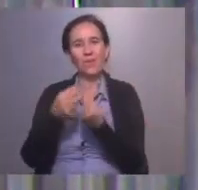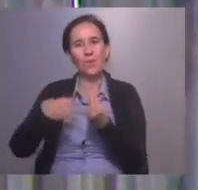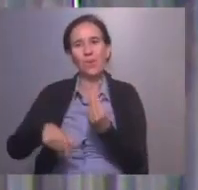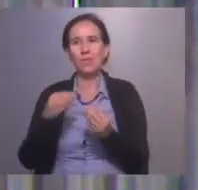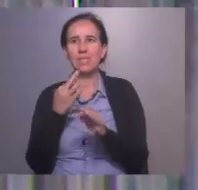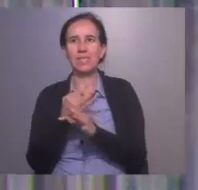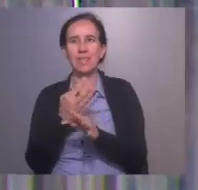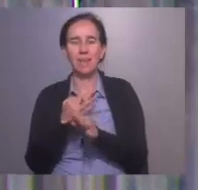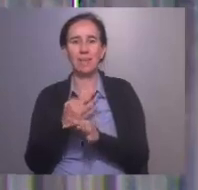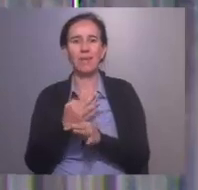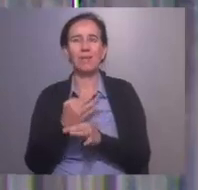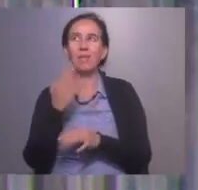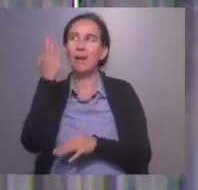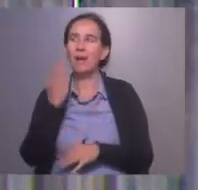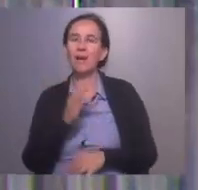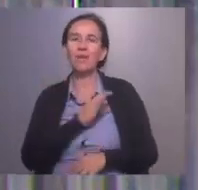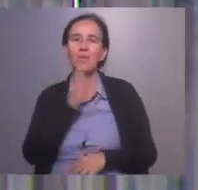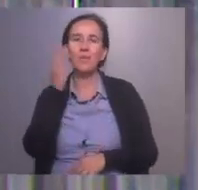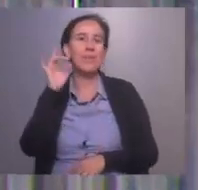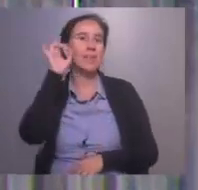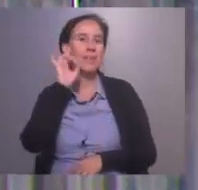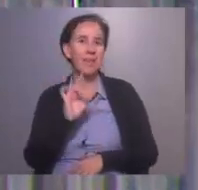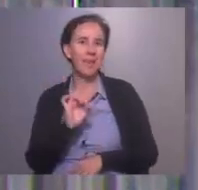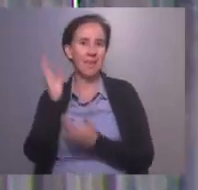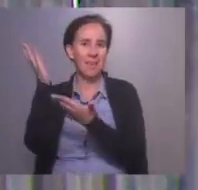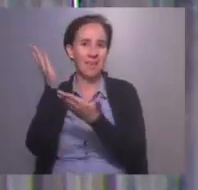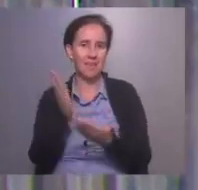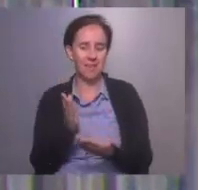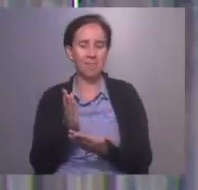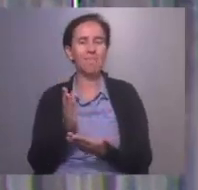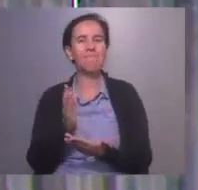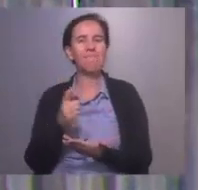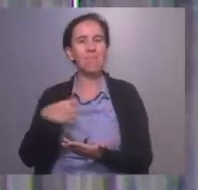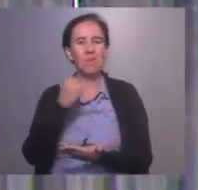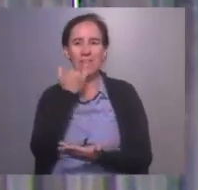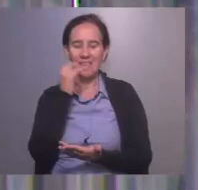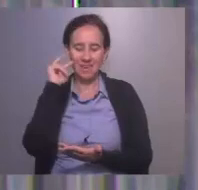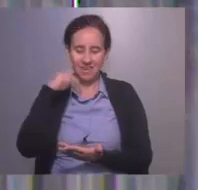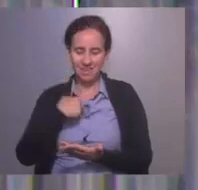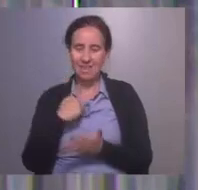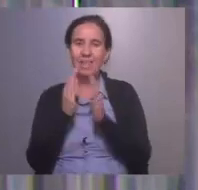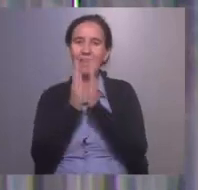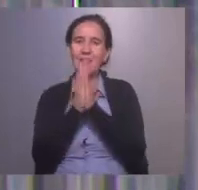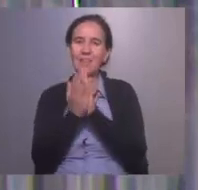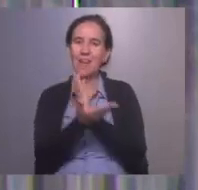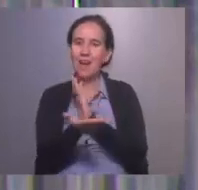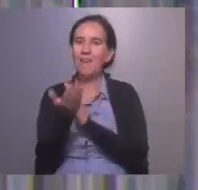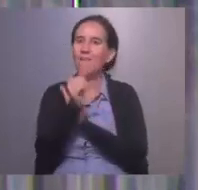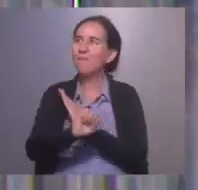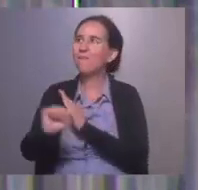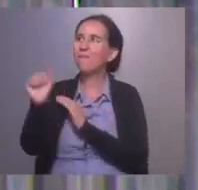o Dia do Senhor e vivermos a alegria de sermos a sua Igreja,